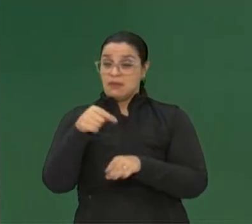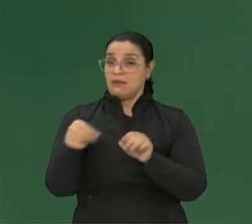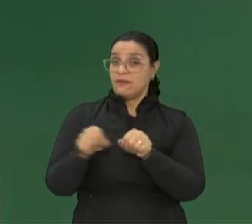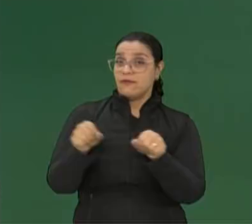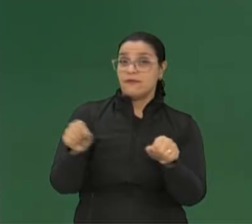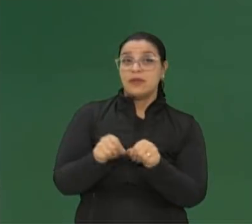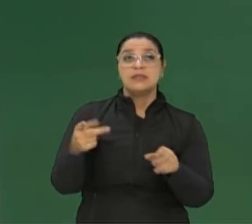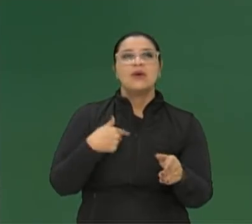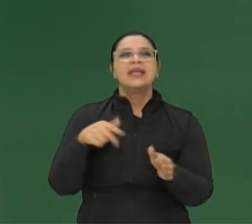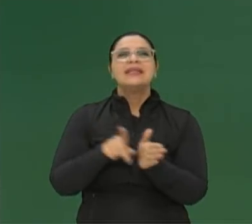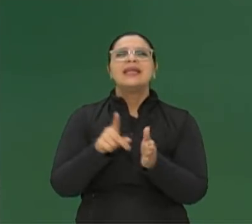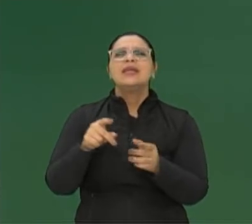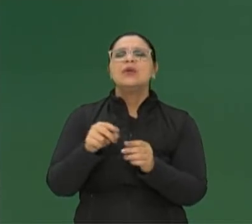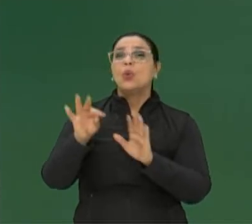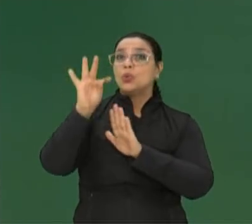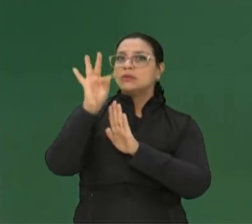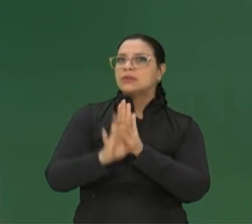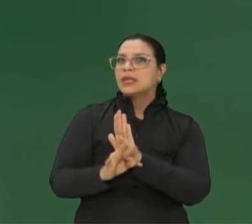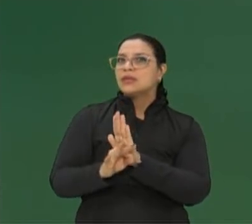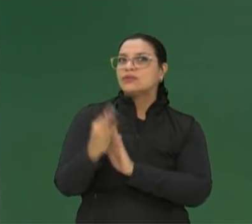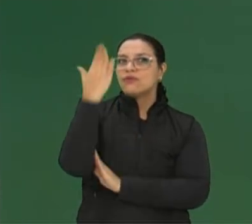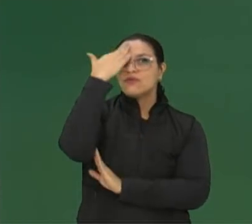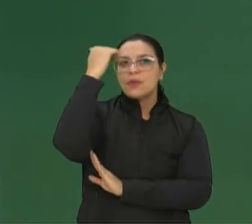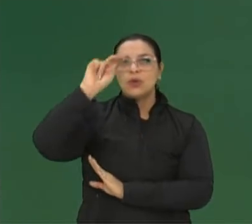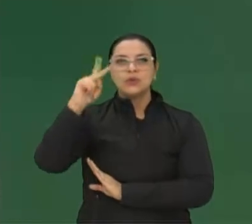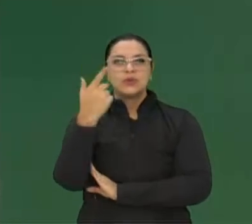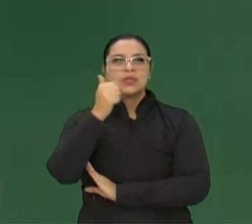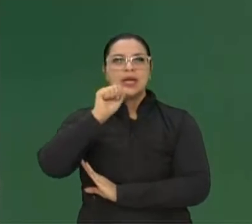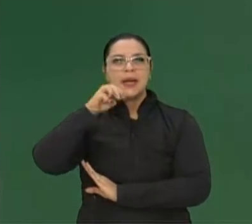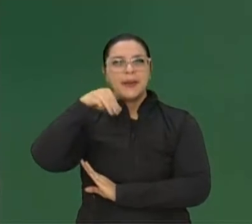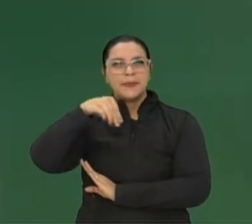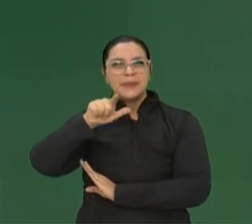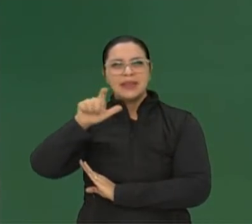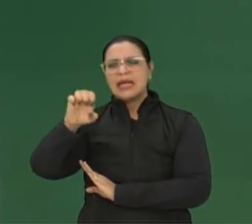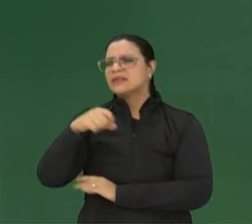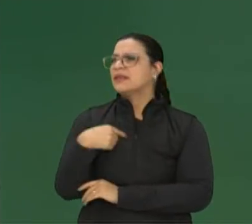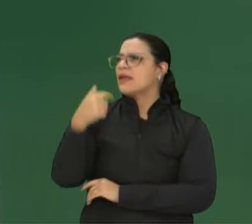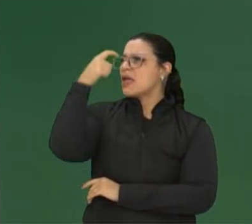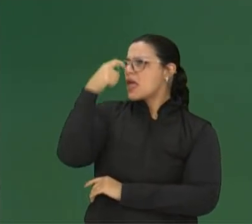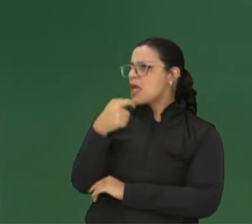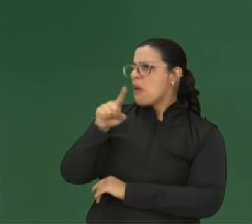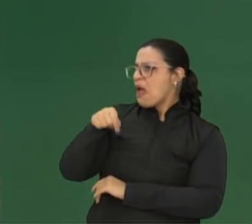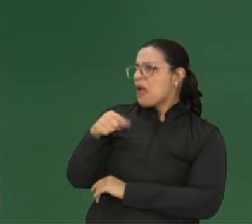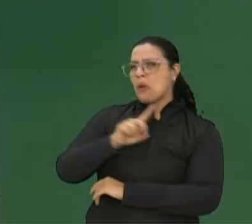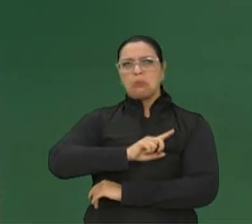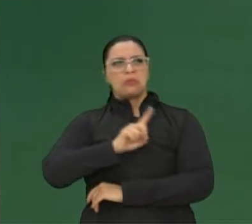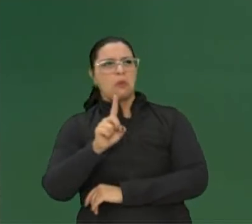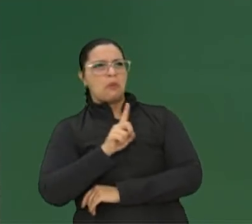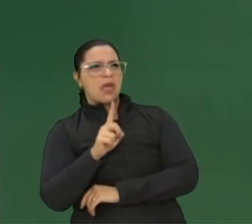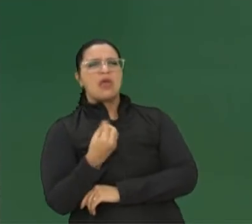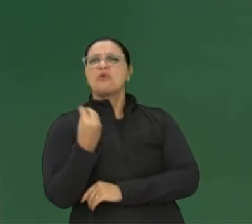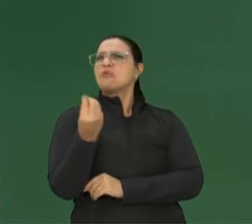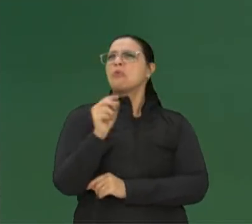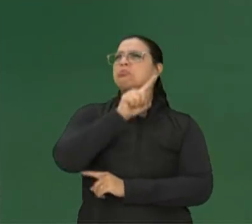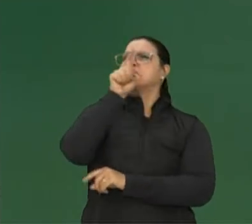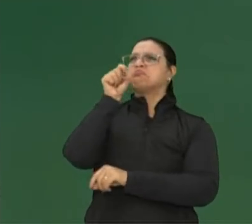essa obra, o Hamlet dele, que é bem filosófica, né, o ser ou não ser, eis a questão, com certeza, você já ouviu essa frase, né,